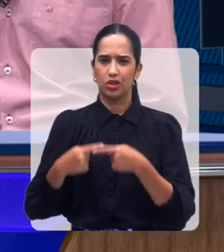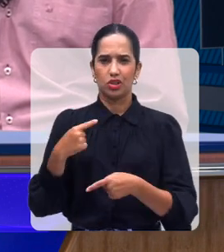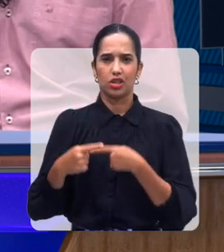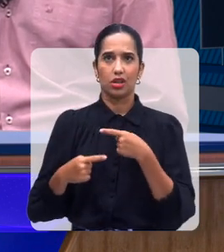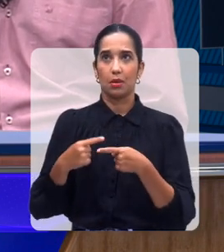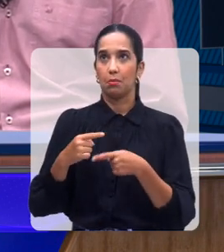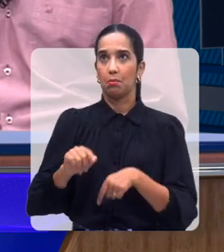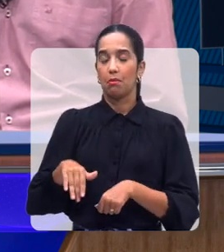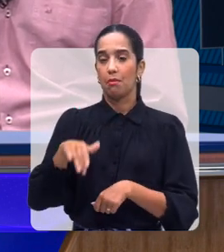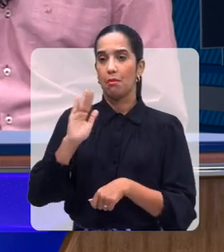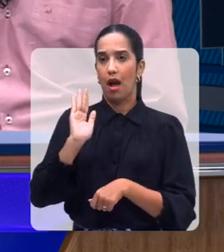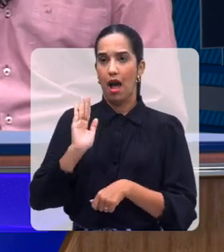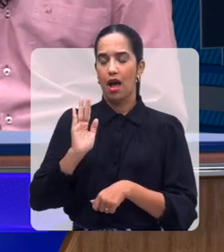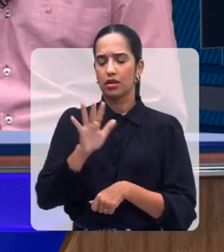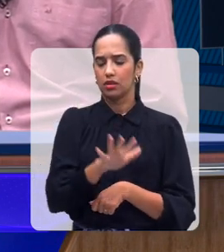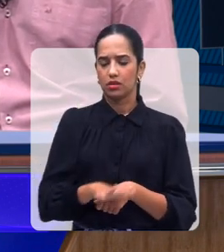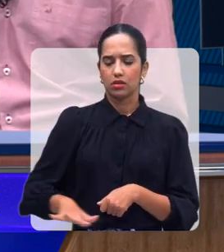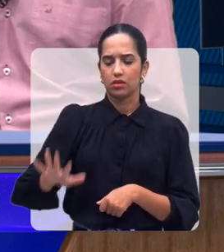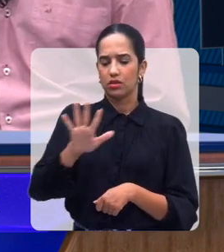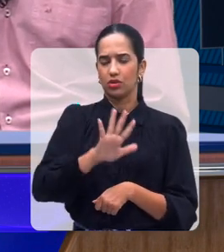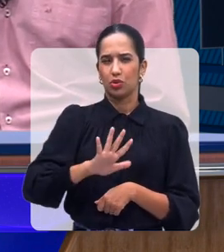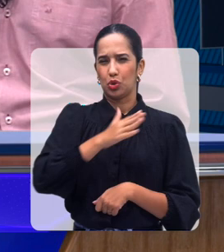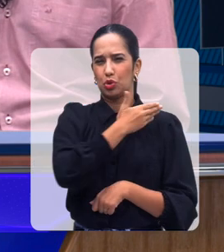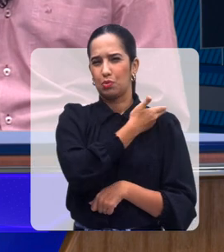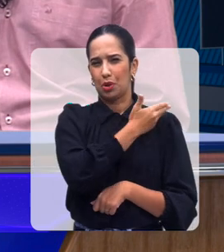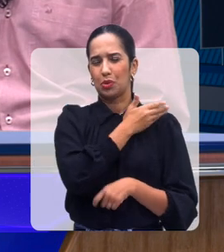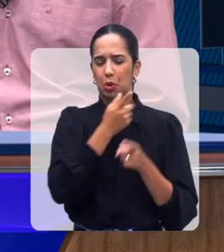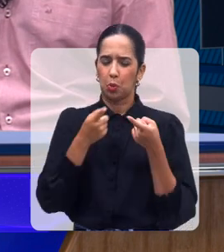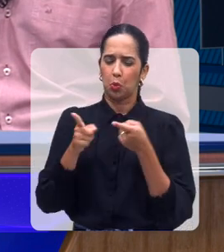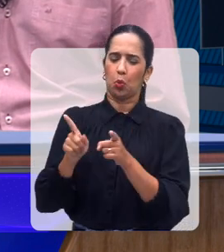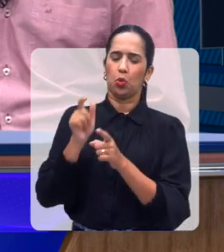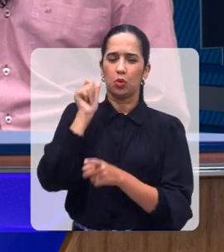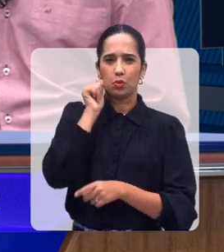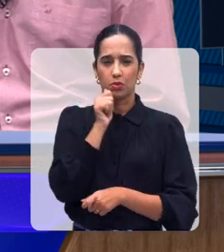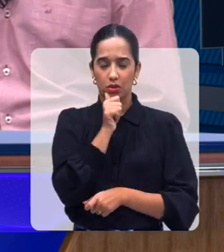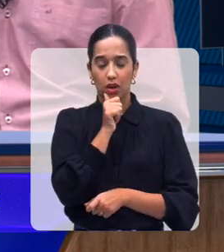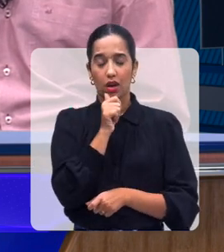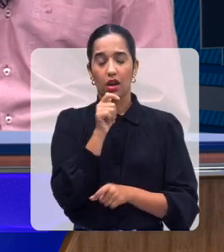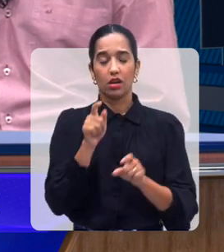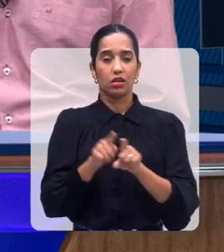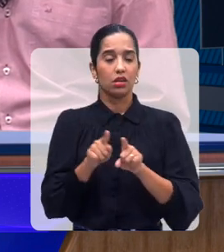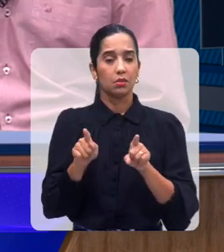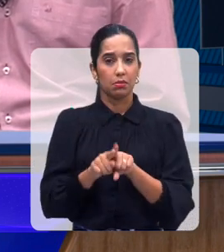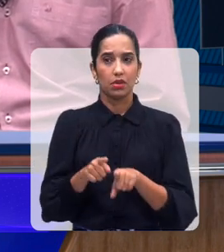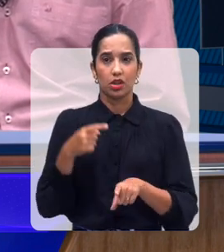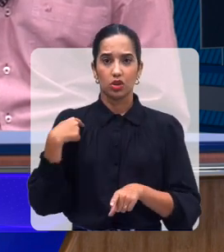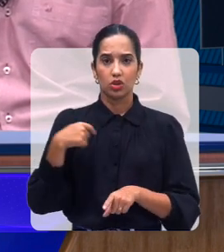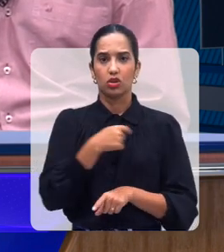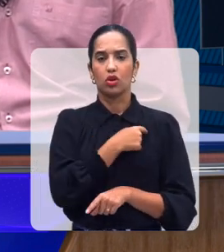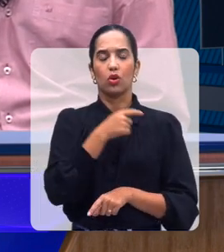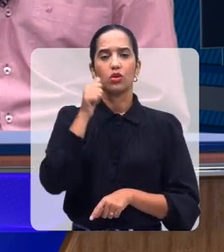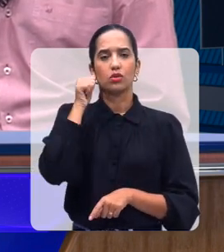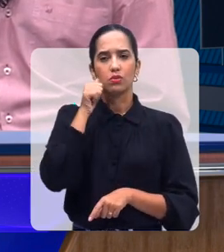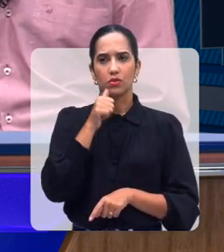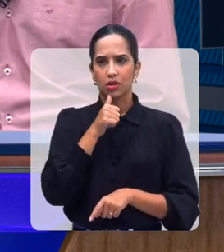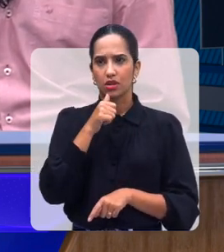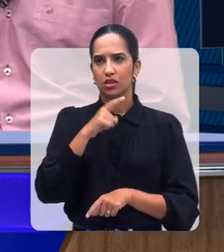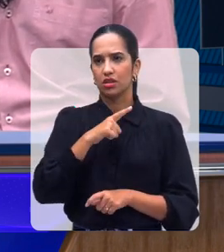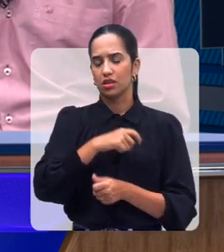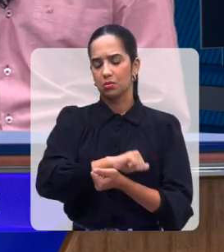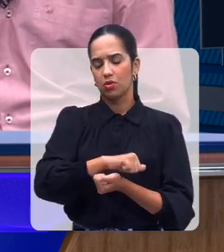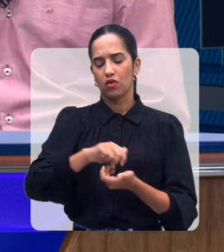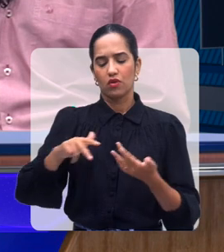dia um ambiente muito machista, além de tudo isso, nós mulheres, nós temos